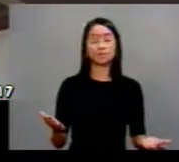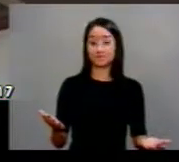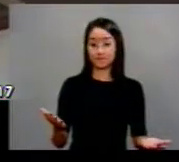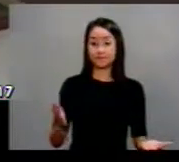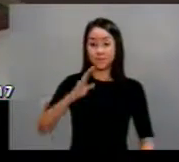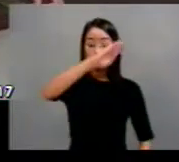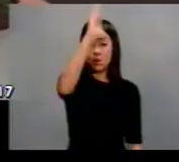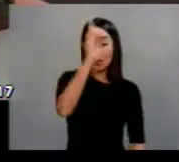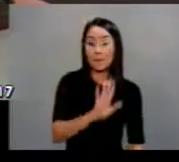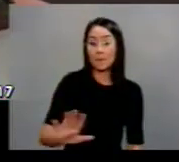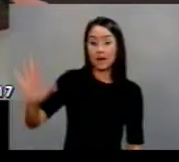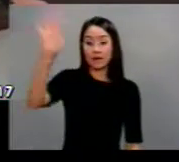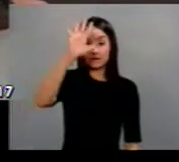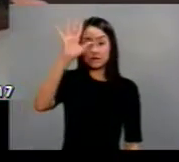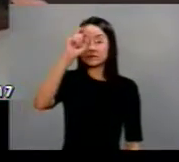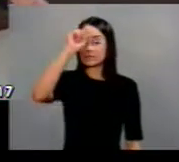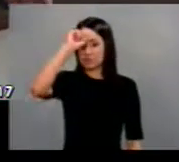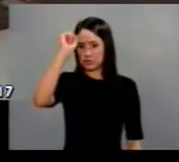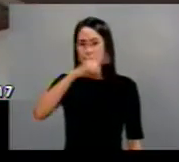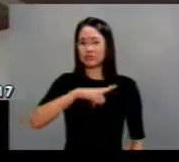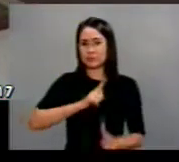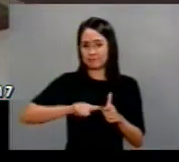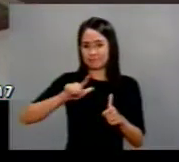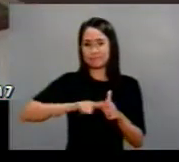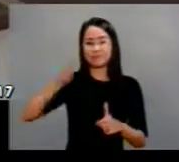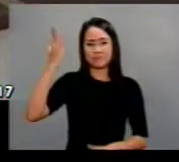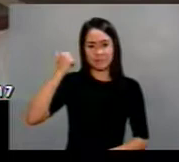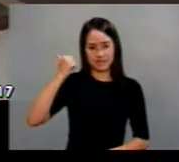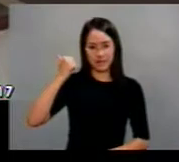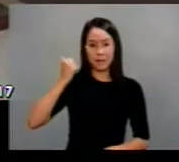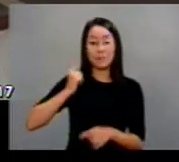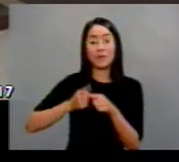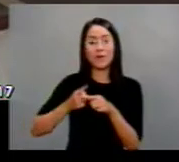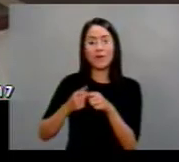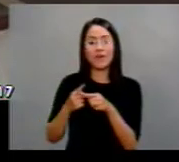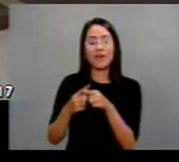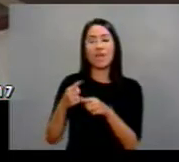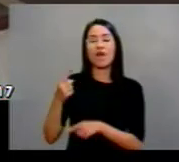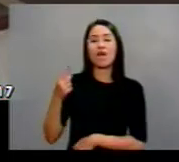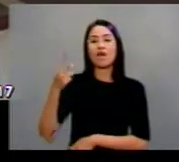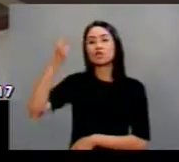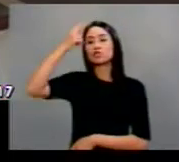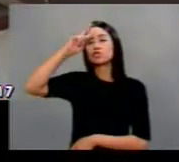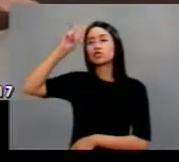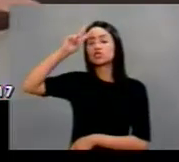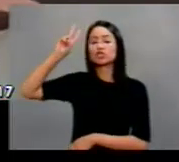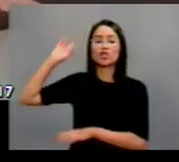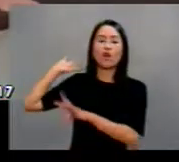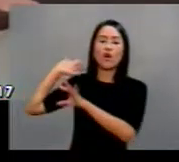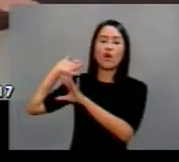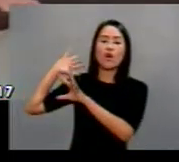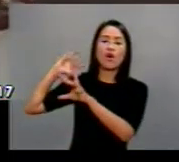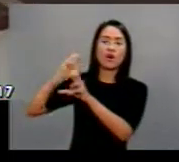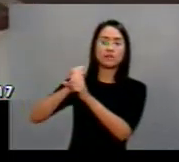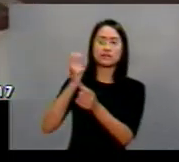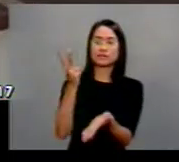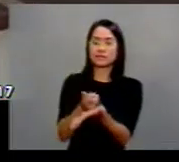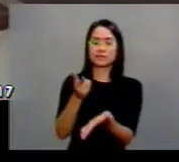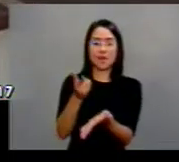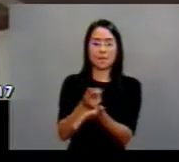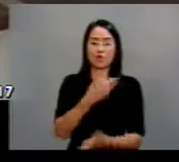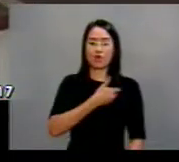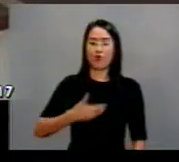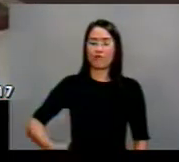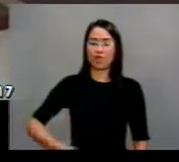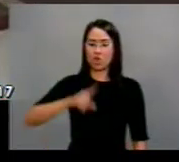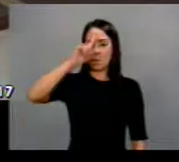tem um gigantesco desafio. Uma nação com uma história profunda de brutalidade e de